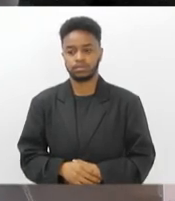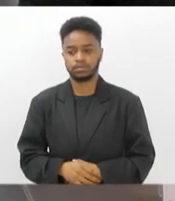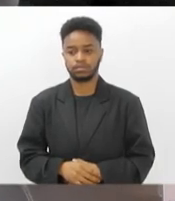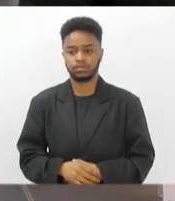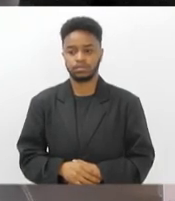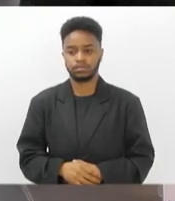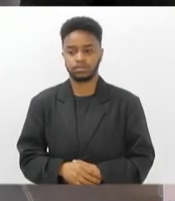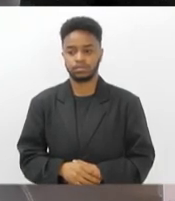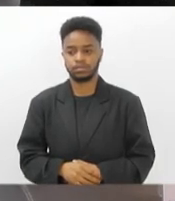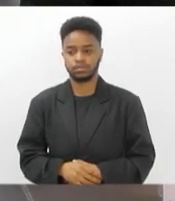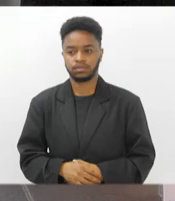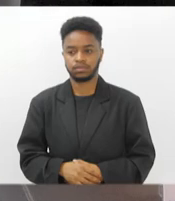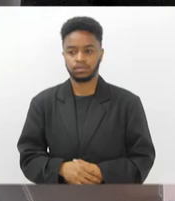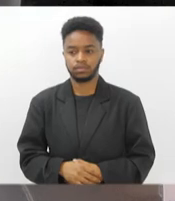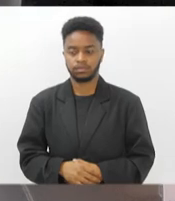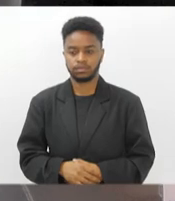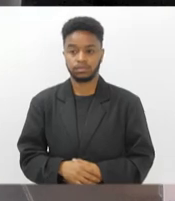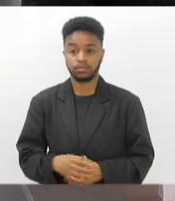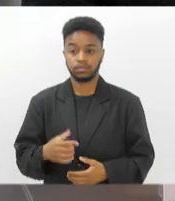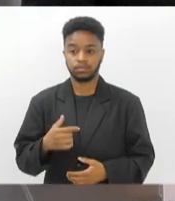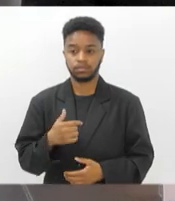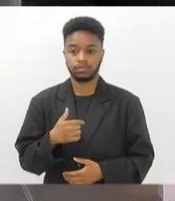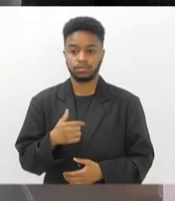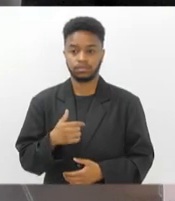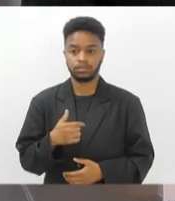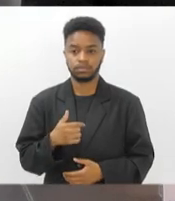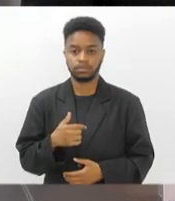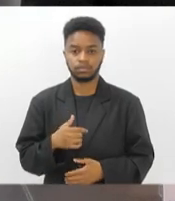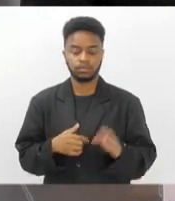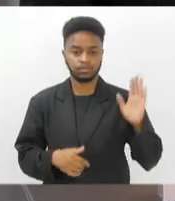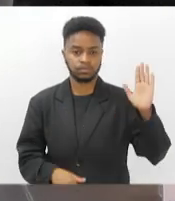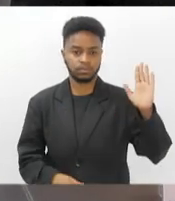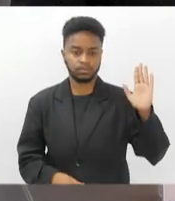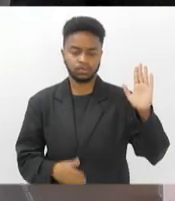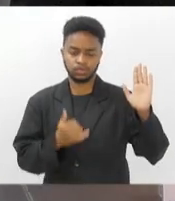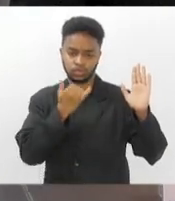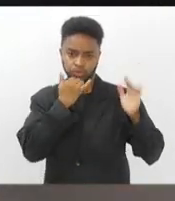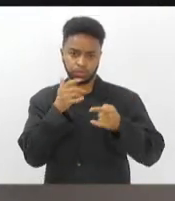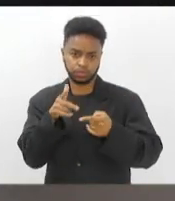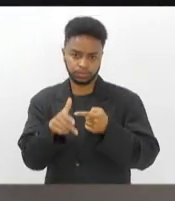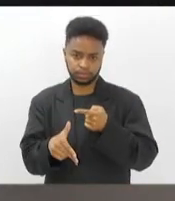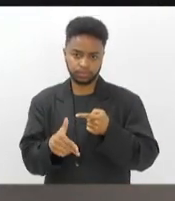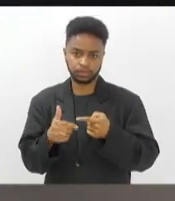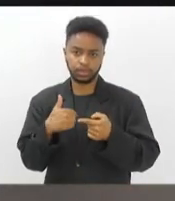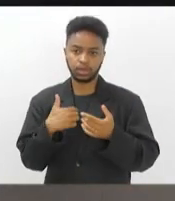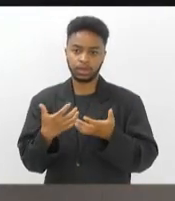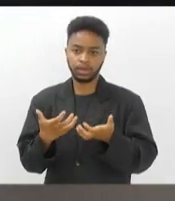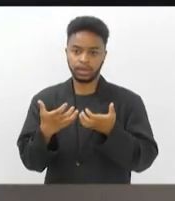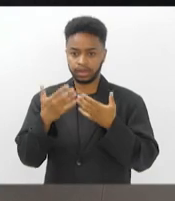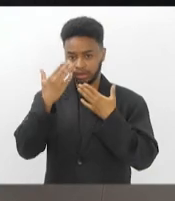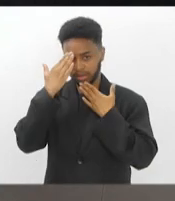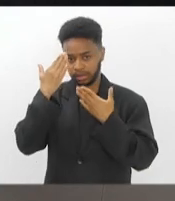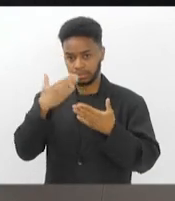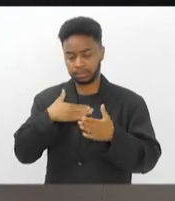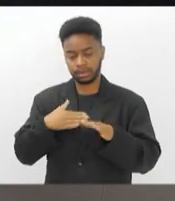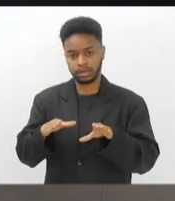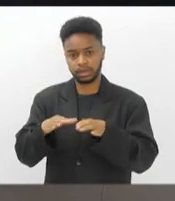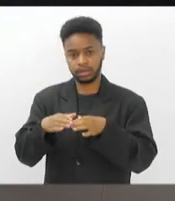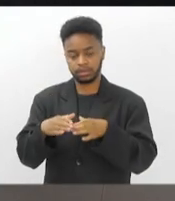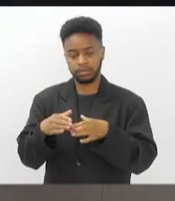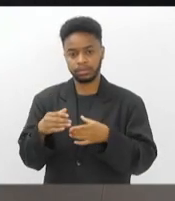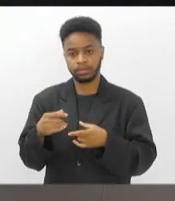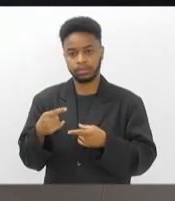que eu disse aqui na pois não perdão vou até queria agradecer a minha minha equipe aqui